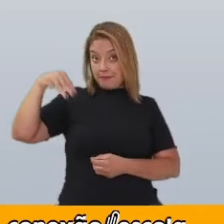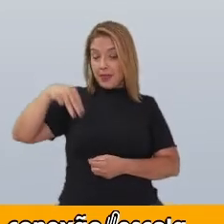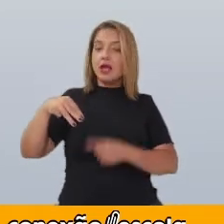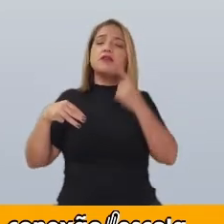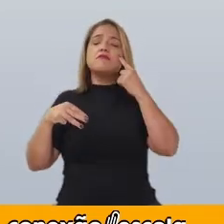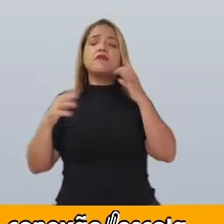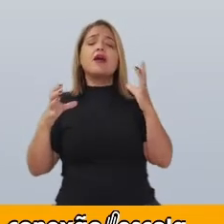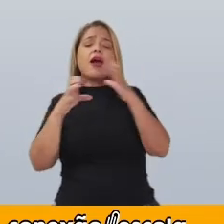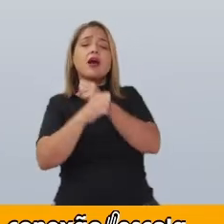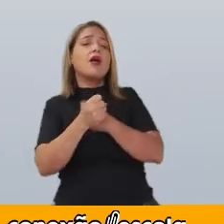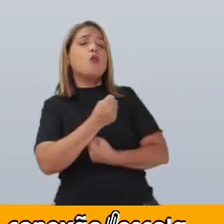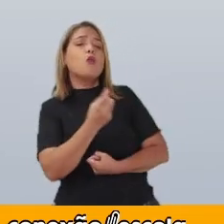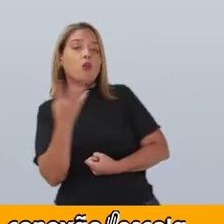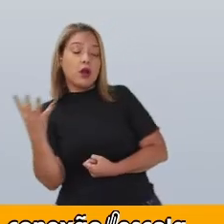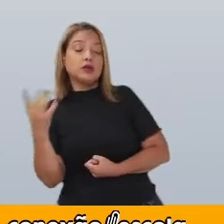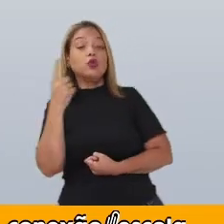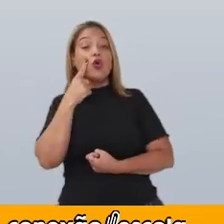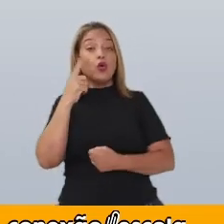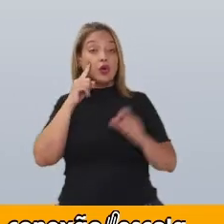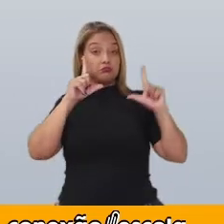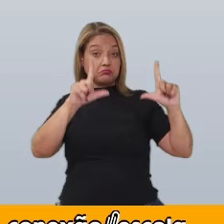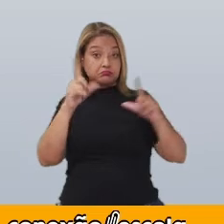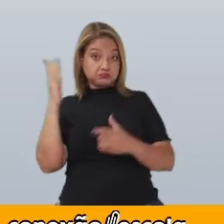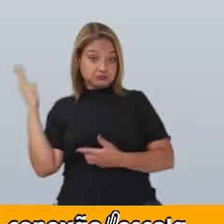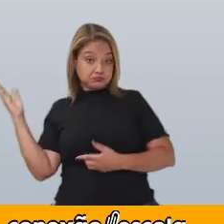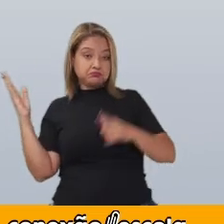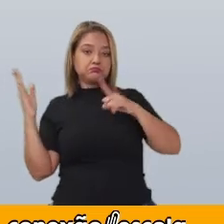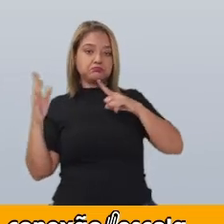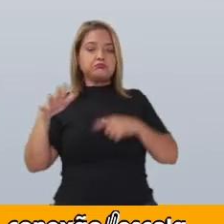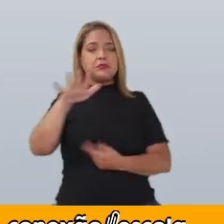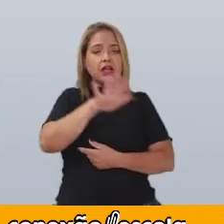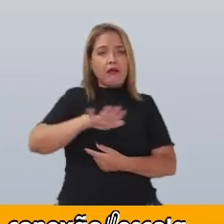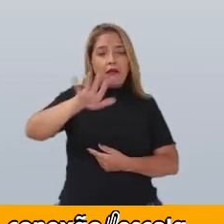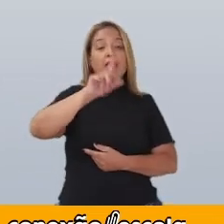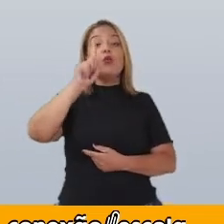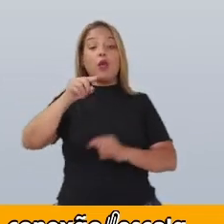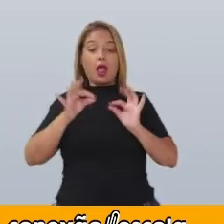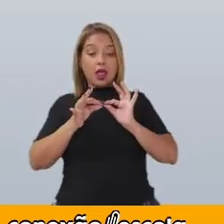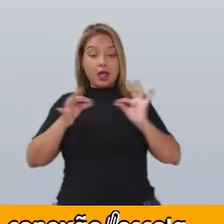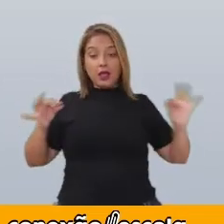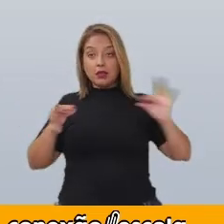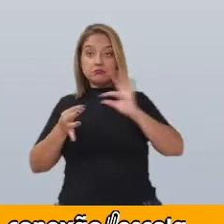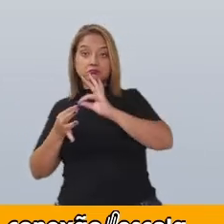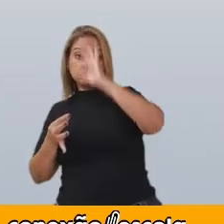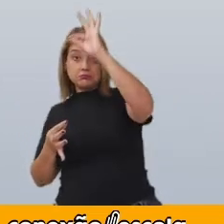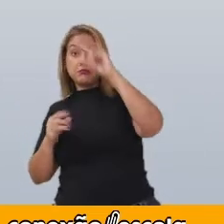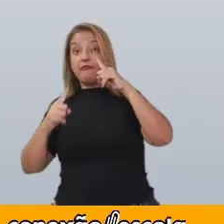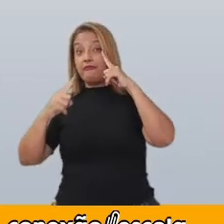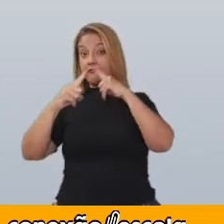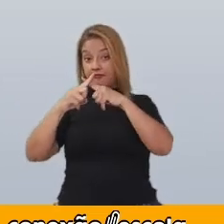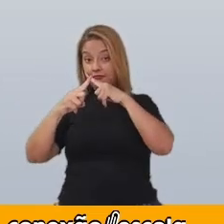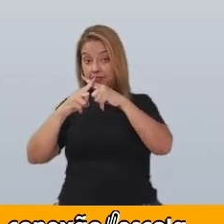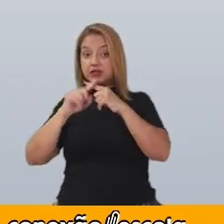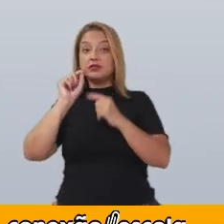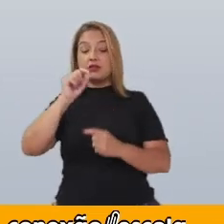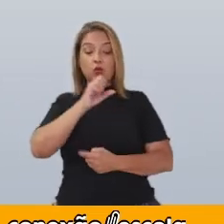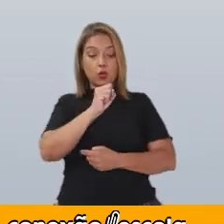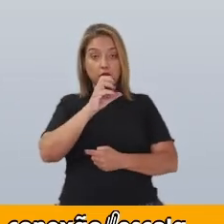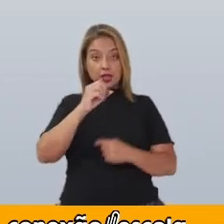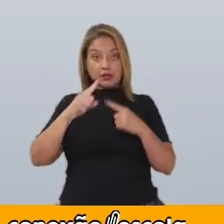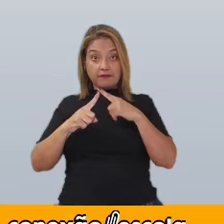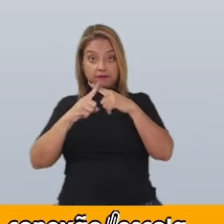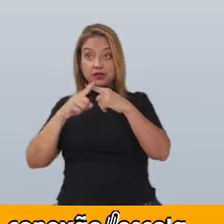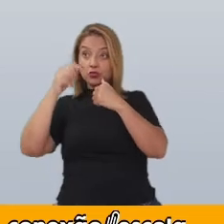quadrada representando a área. A área vai ser lado vezes lado do quadrado. 80